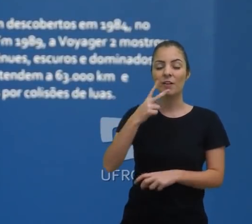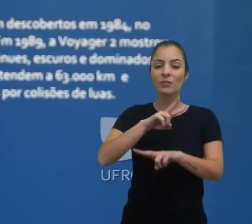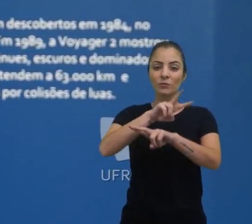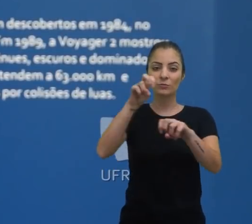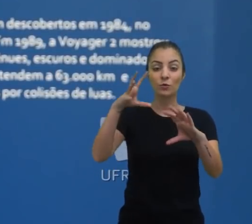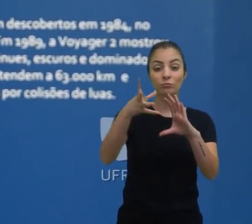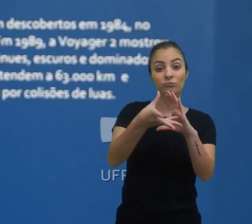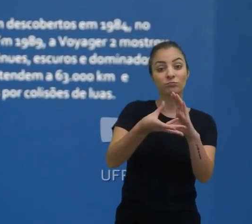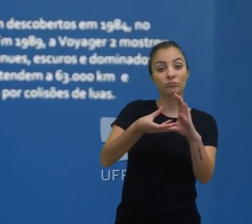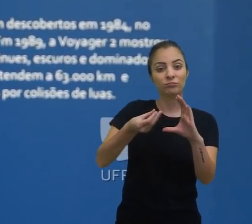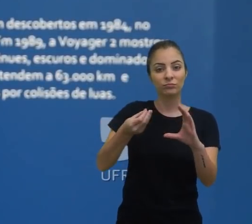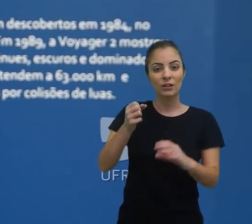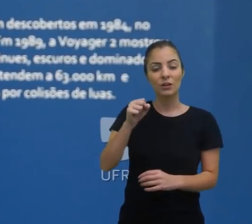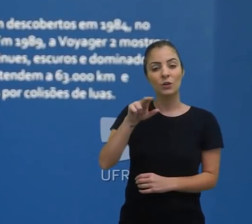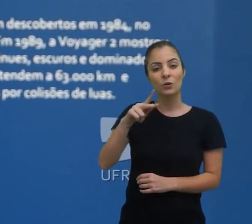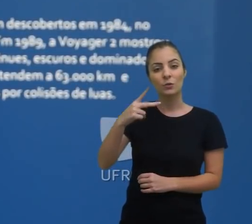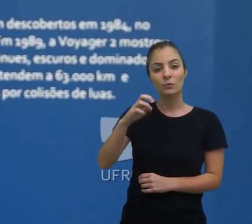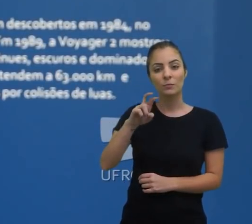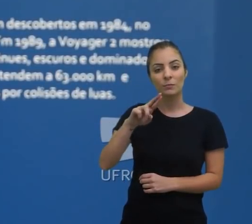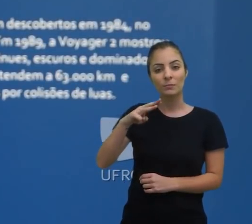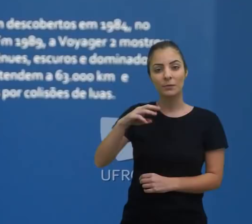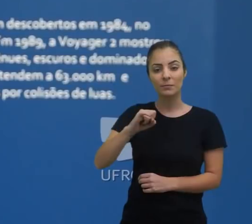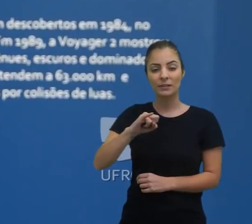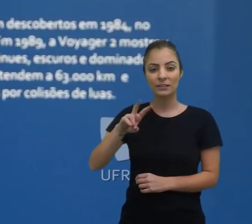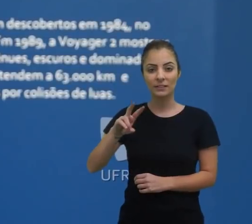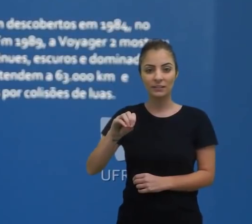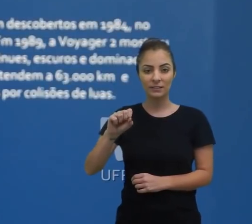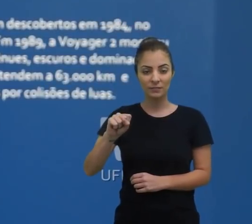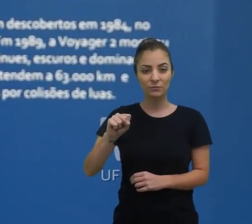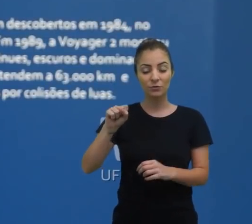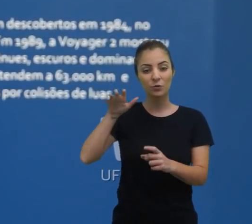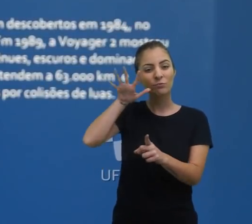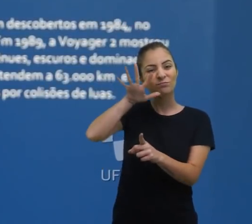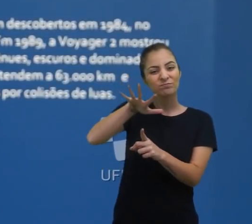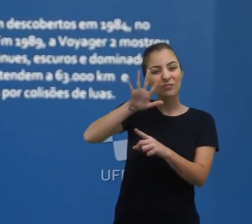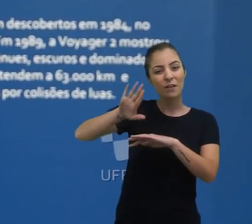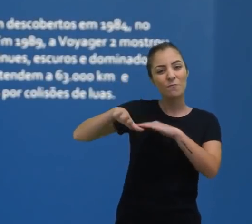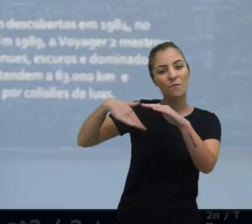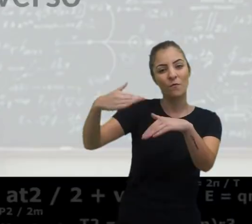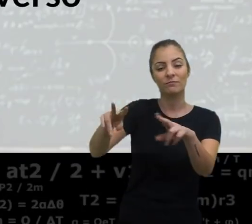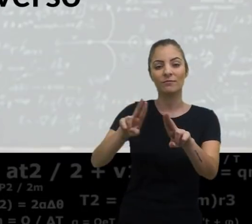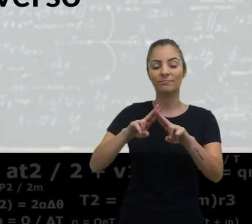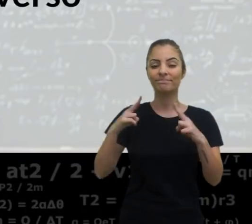sobre buracos negros supermassivos e seu impacto na evolução do universo. Confira!